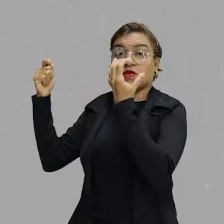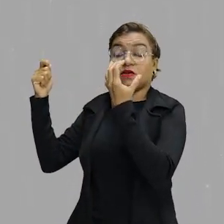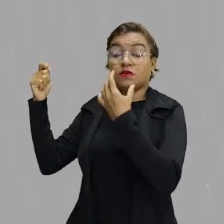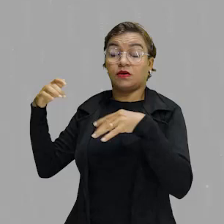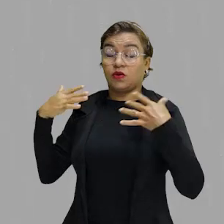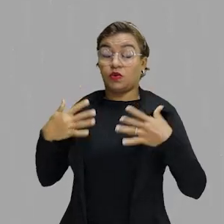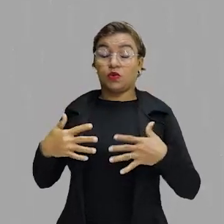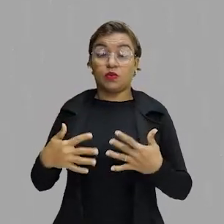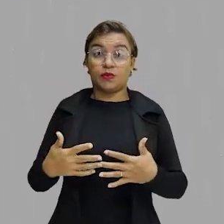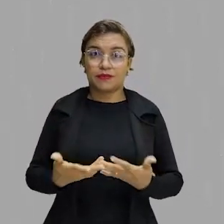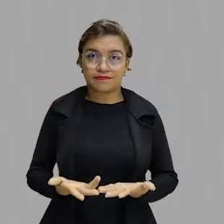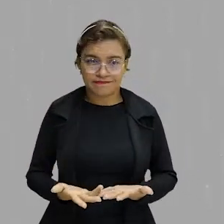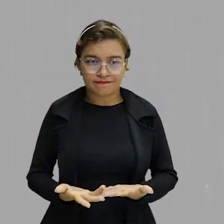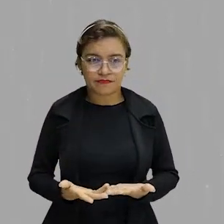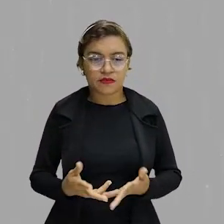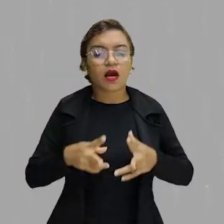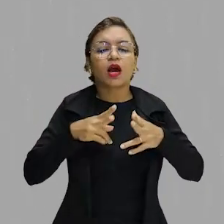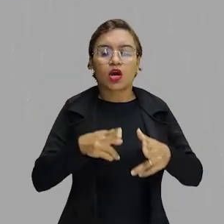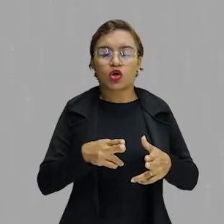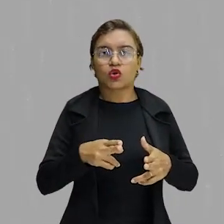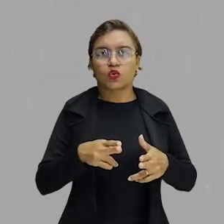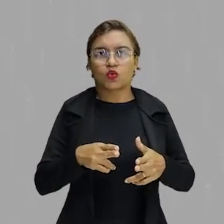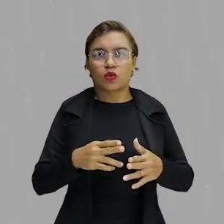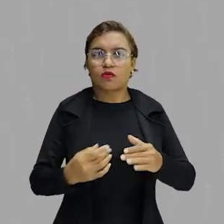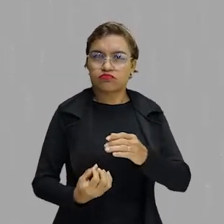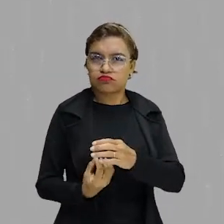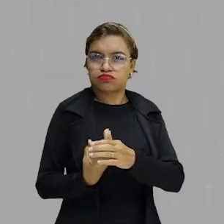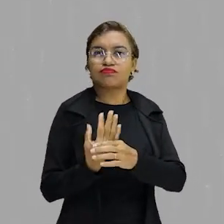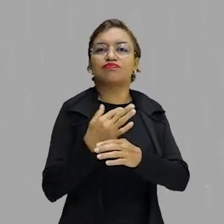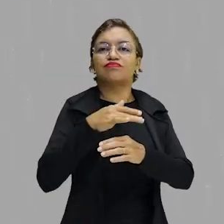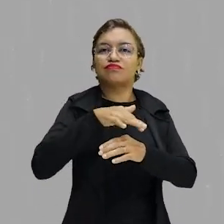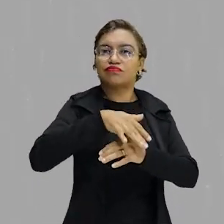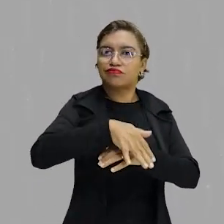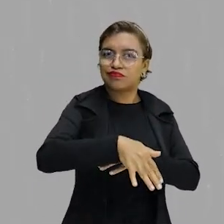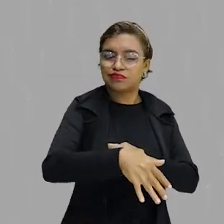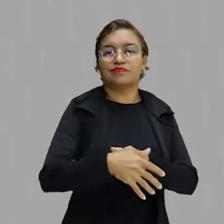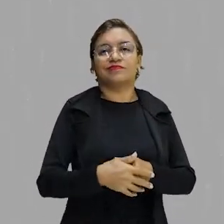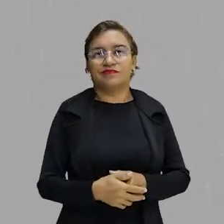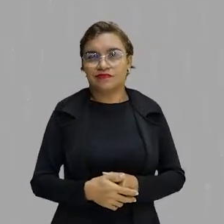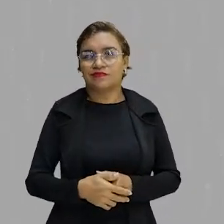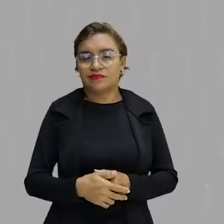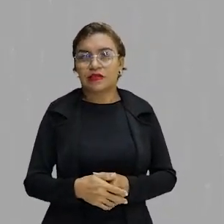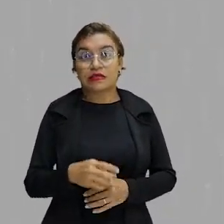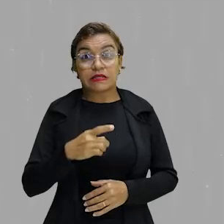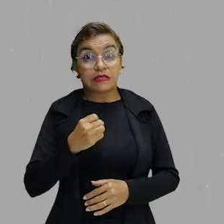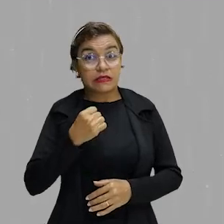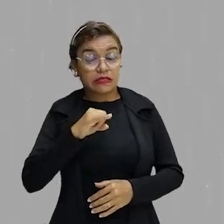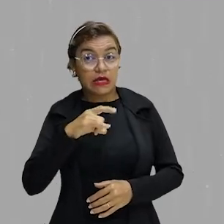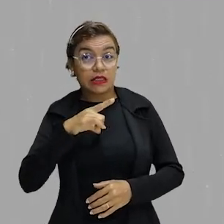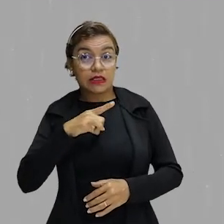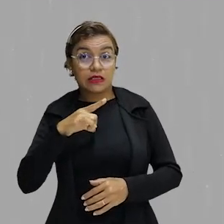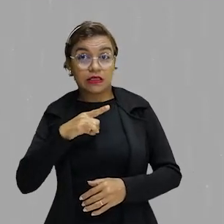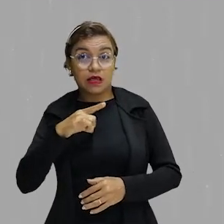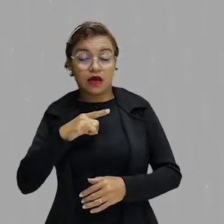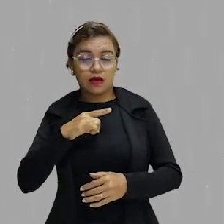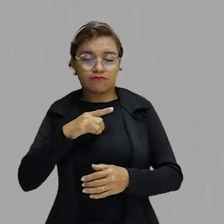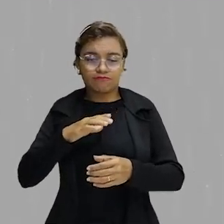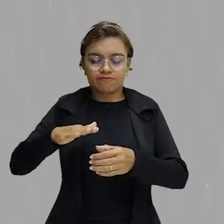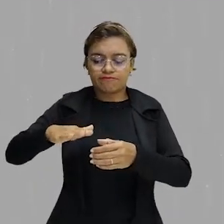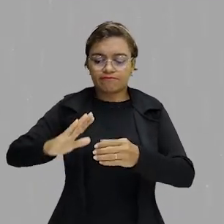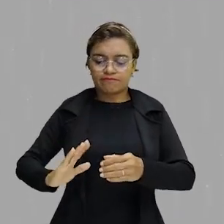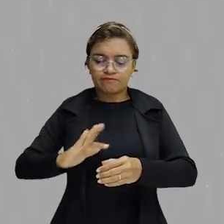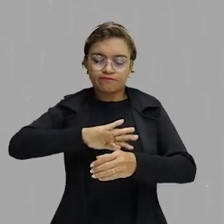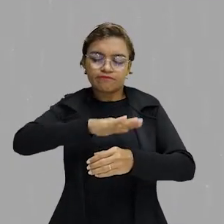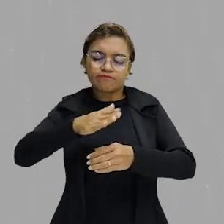sobe rapidamente, né? A mesma coisa acontece com o vulcanismo, galera, tá? Então, quando há uma fissura, gente, tá? Esse magma